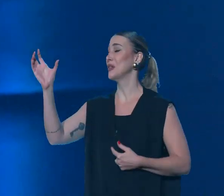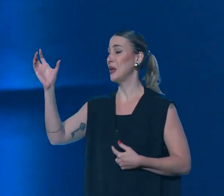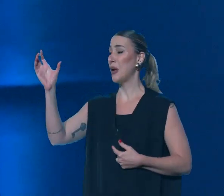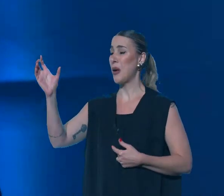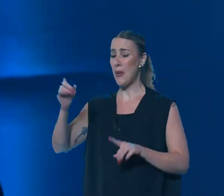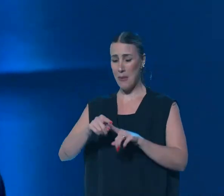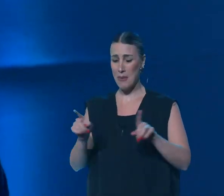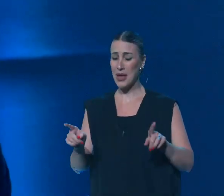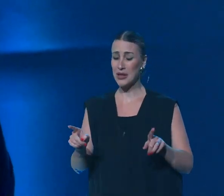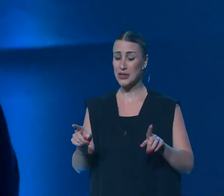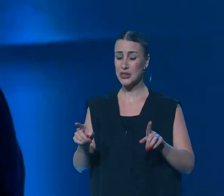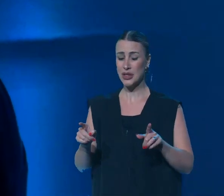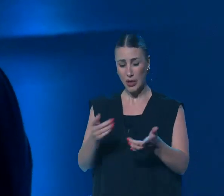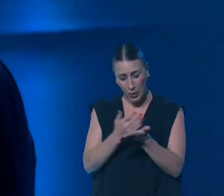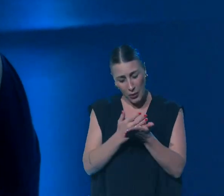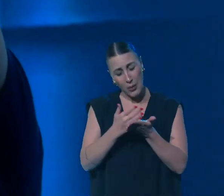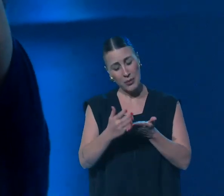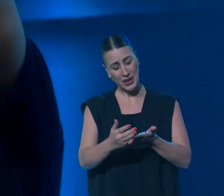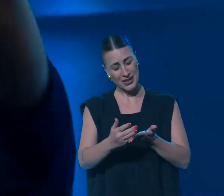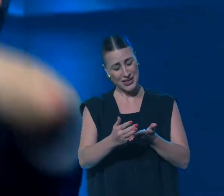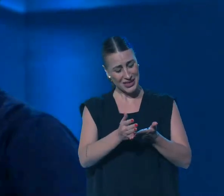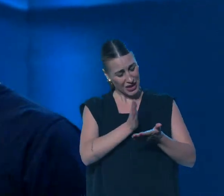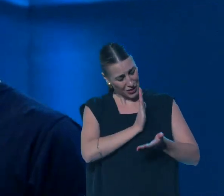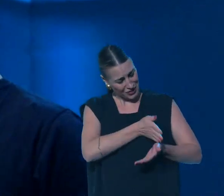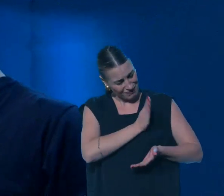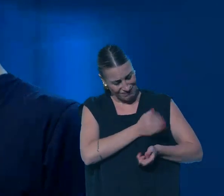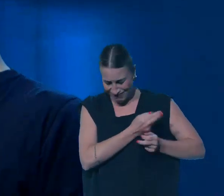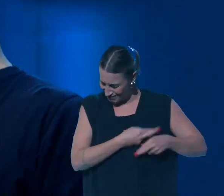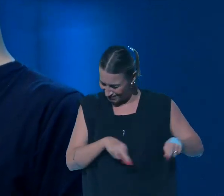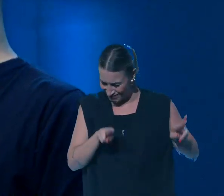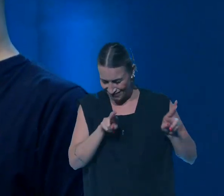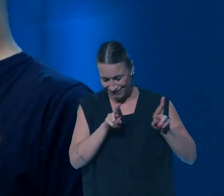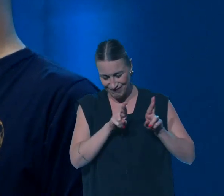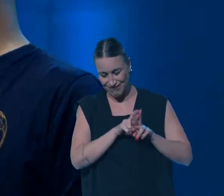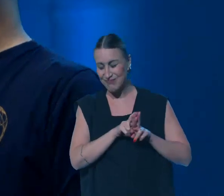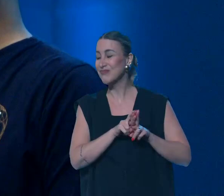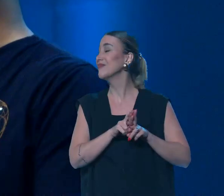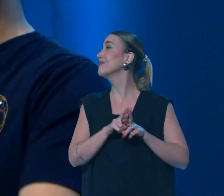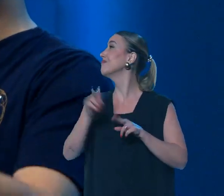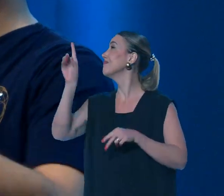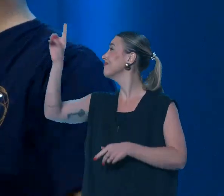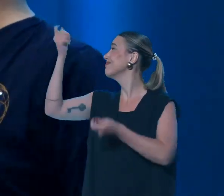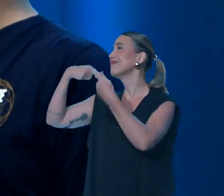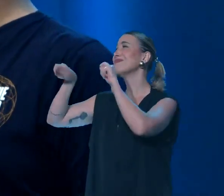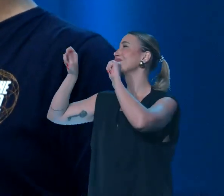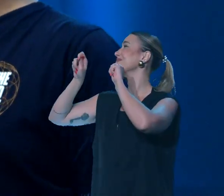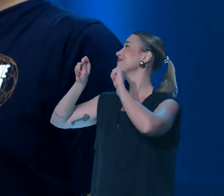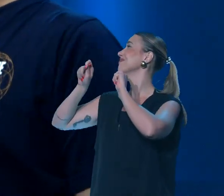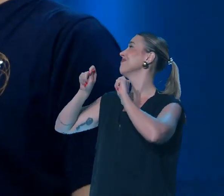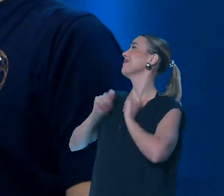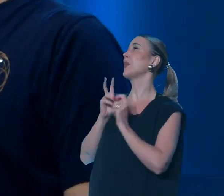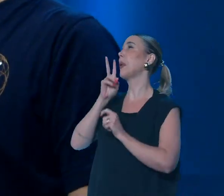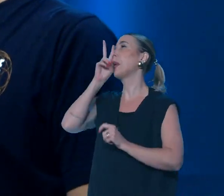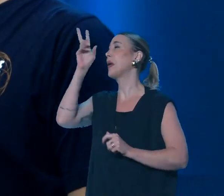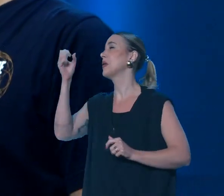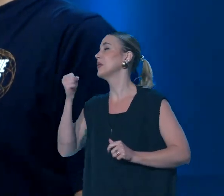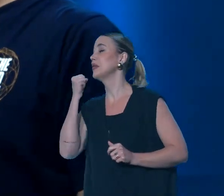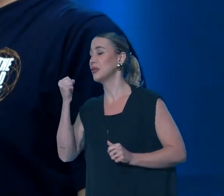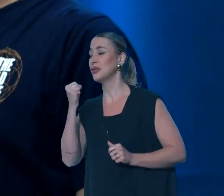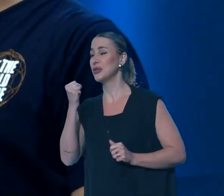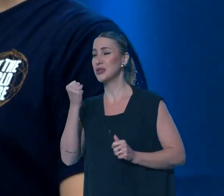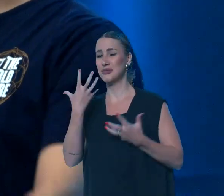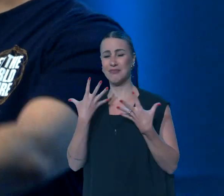nossa vida, Pai. Renova agora as nossas forças, Deus. Tira todo o cansado, todo o